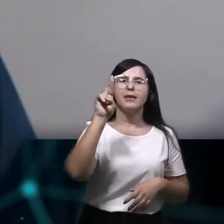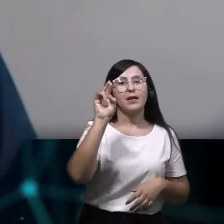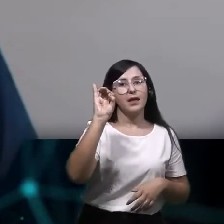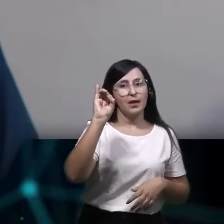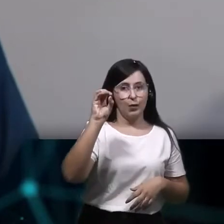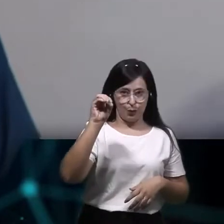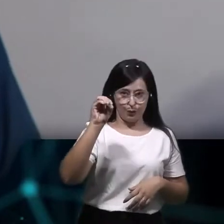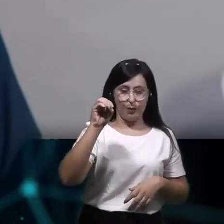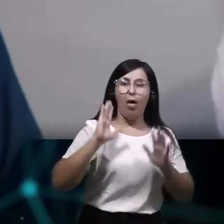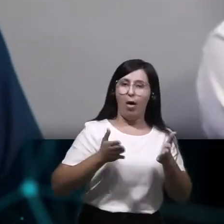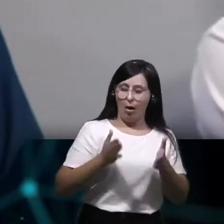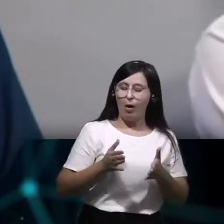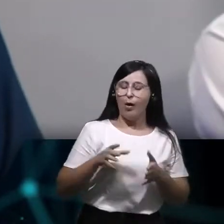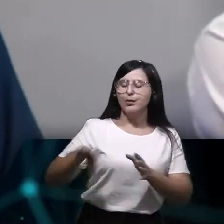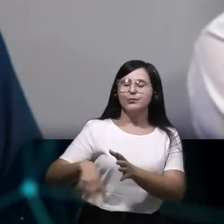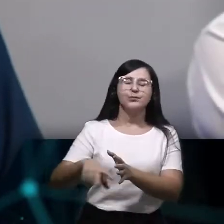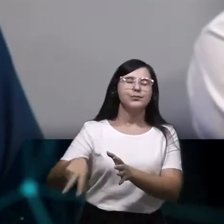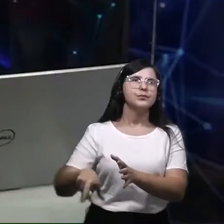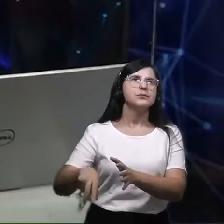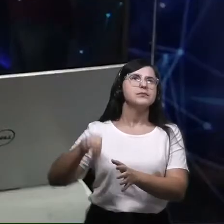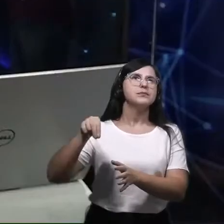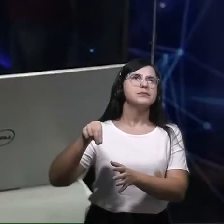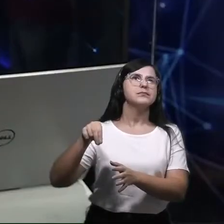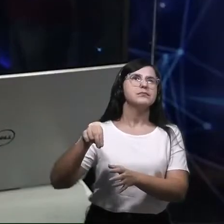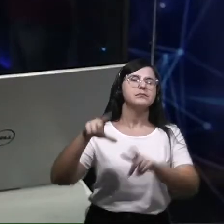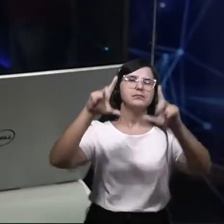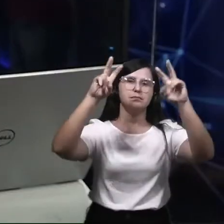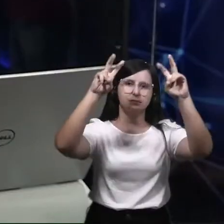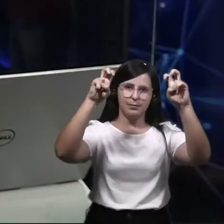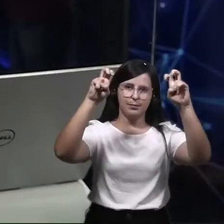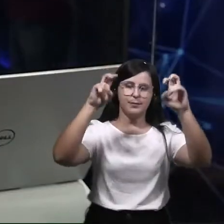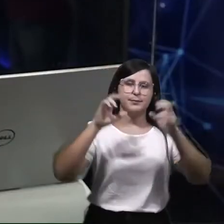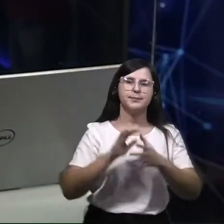pergunta e a pergunta deverá ser feita de acordo com esse tema.